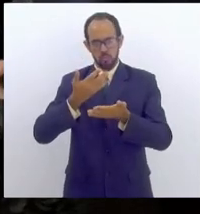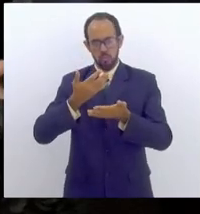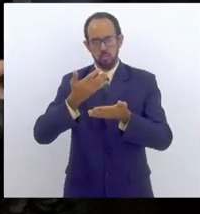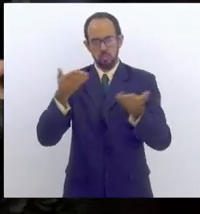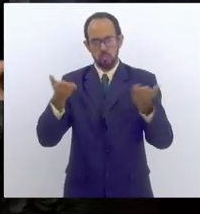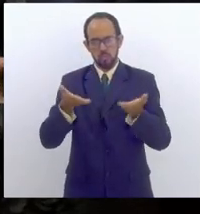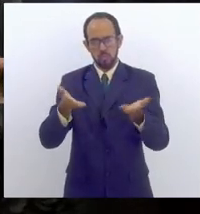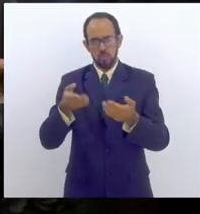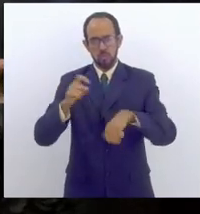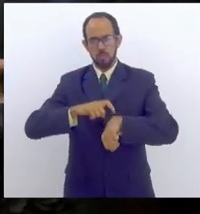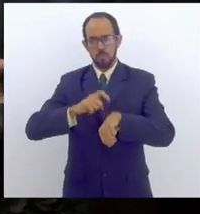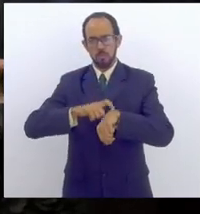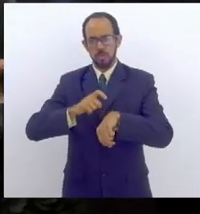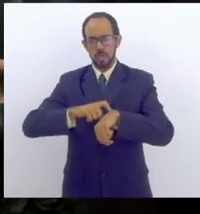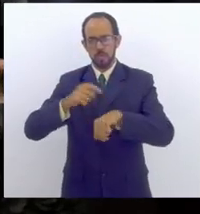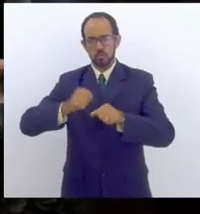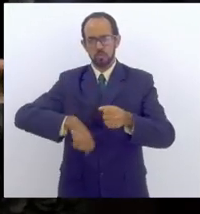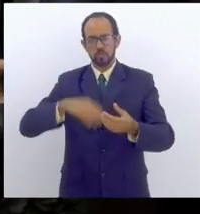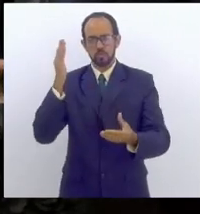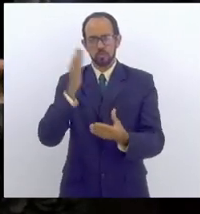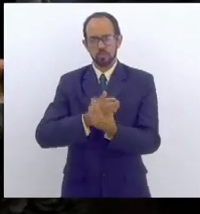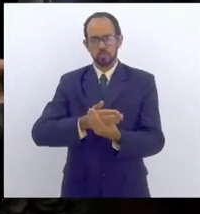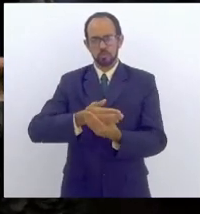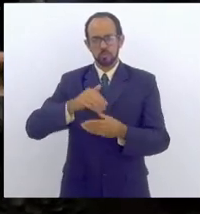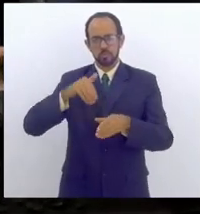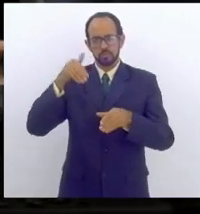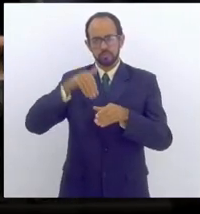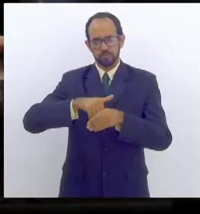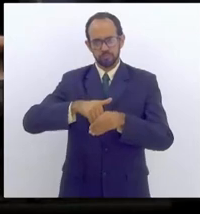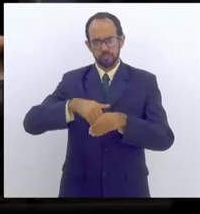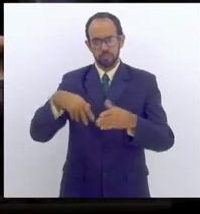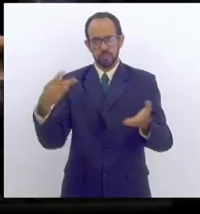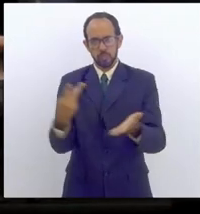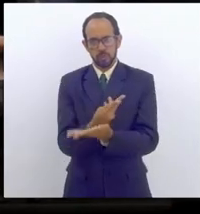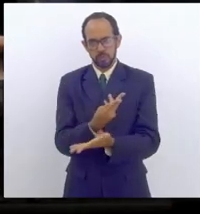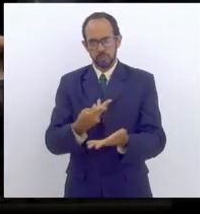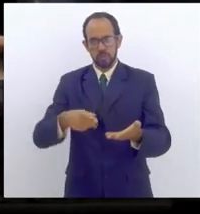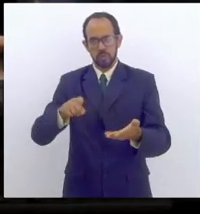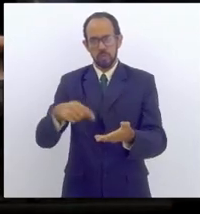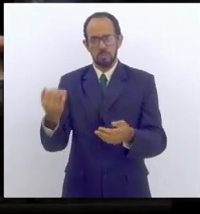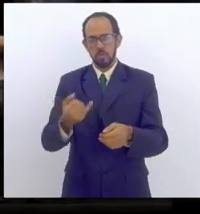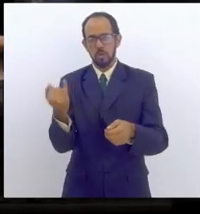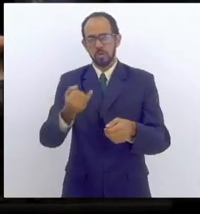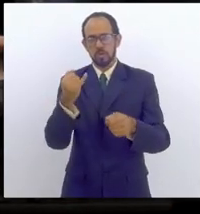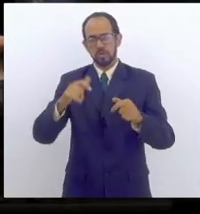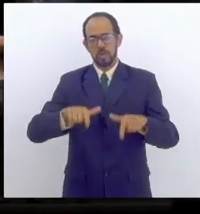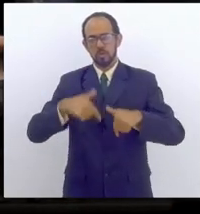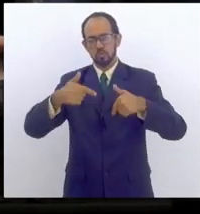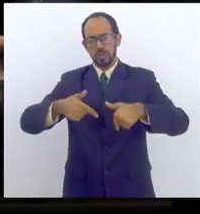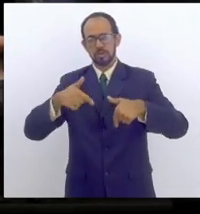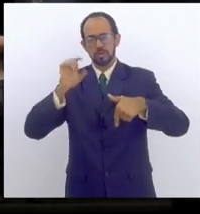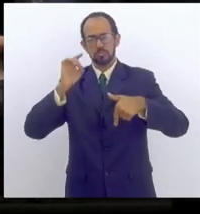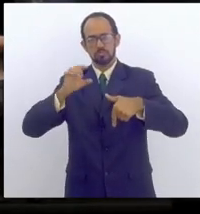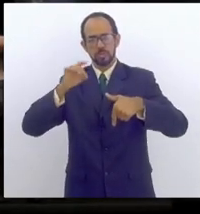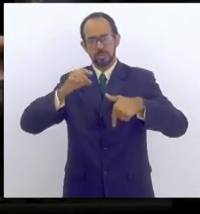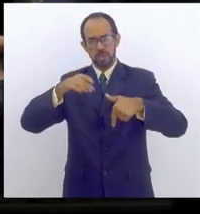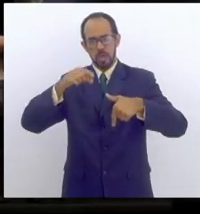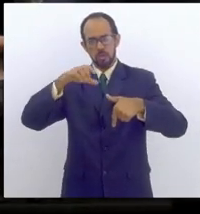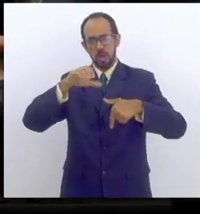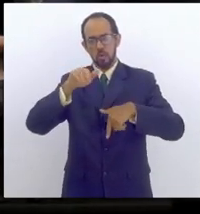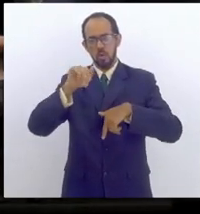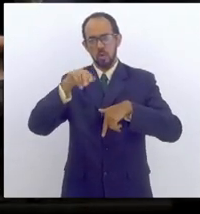pelo andamento do processo de votação que agora ocorre, imprescindível a atuação excepcional dessa